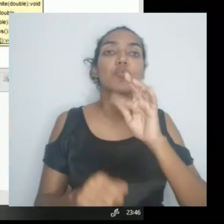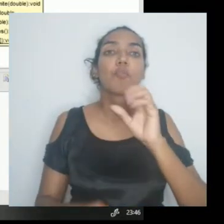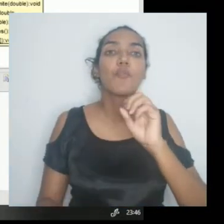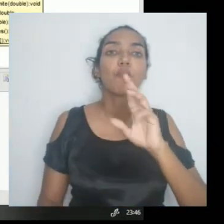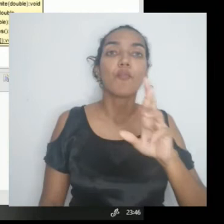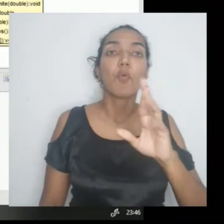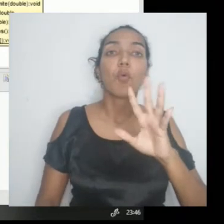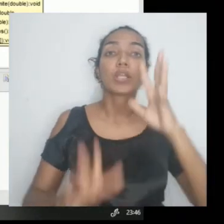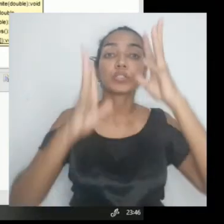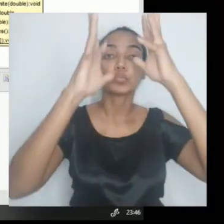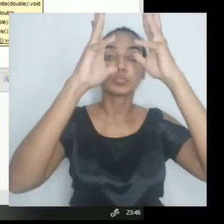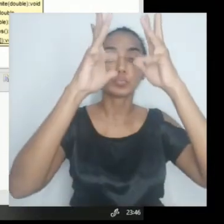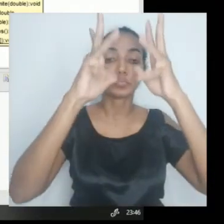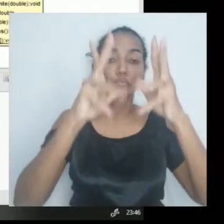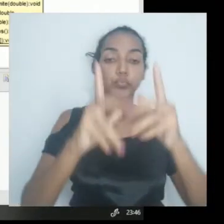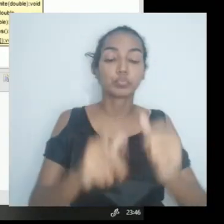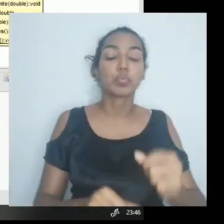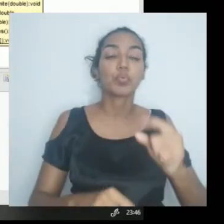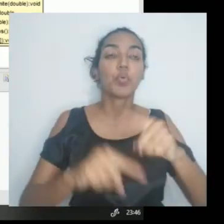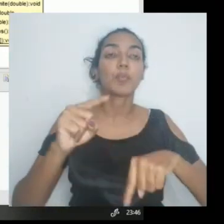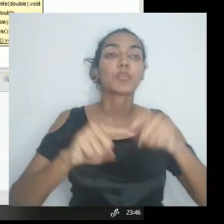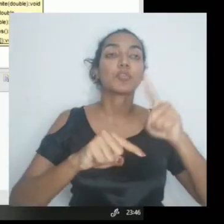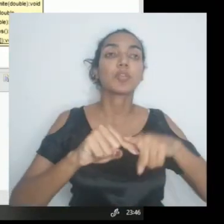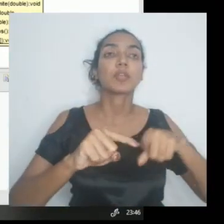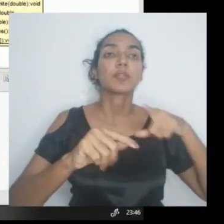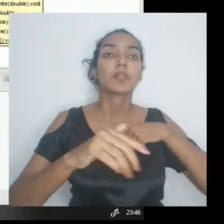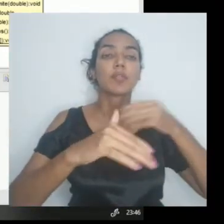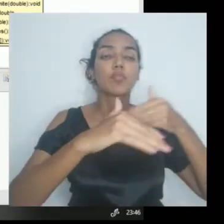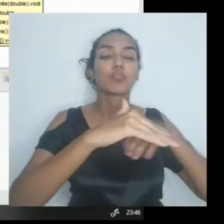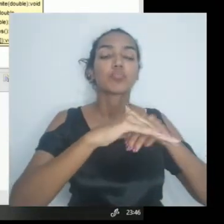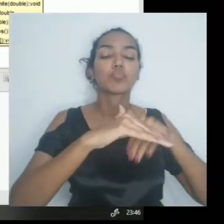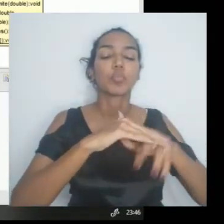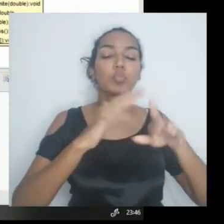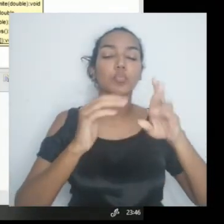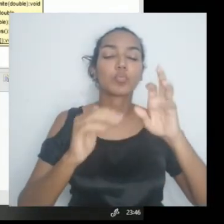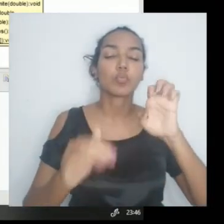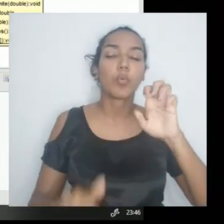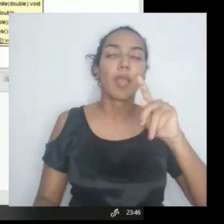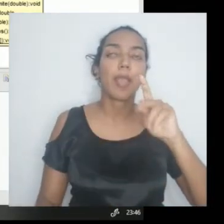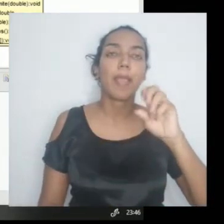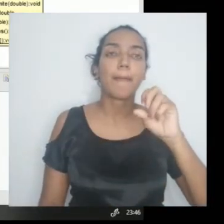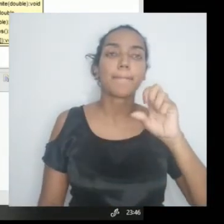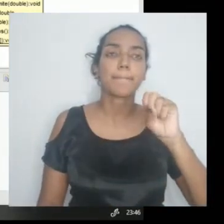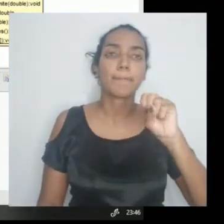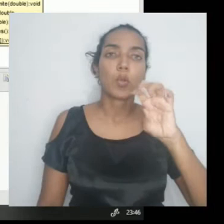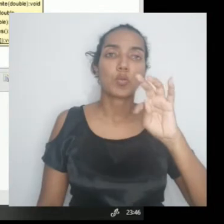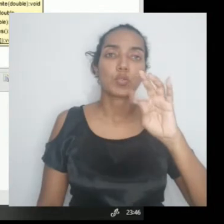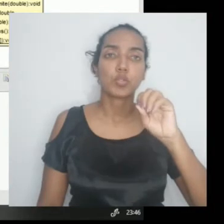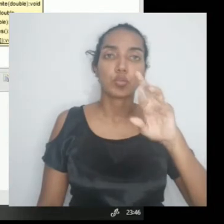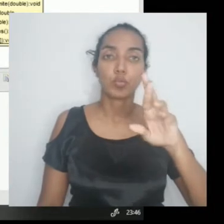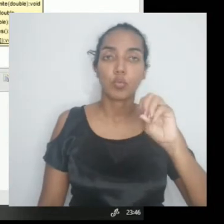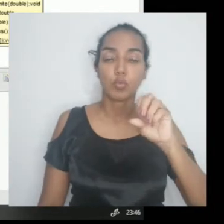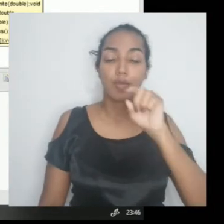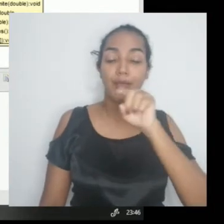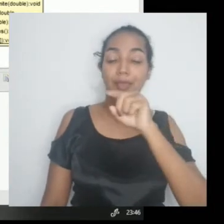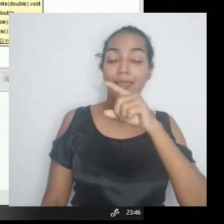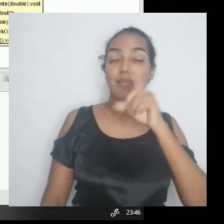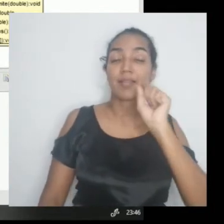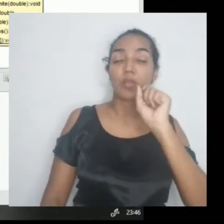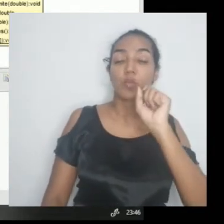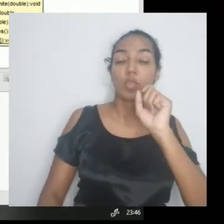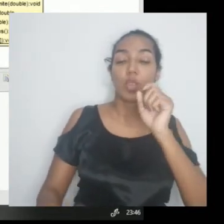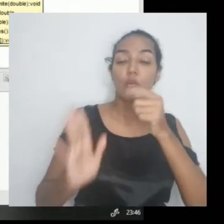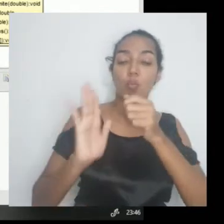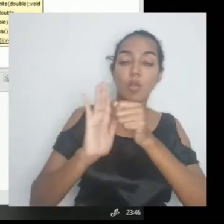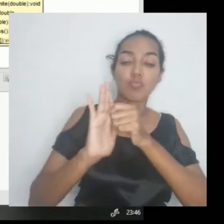array list de contas, certo? Eu faço uma verificação dentro de